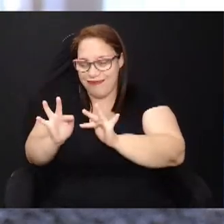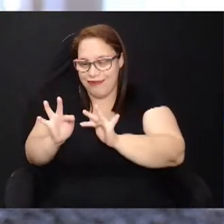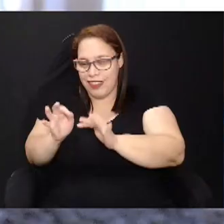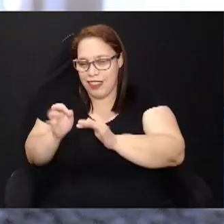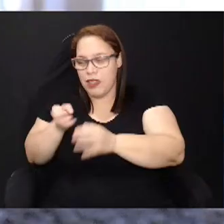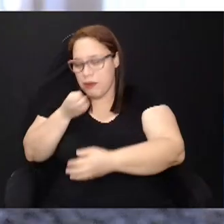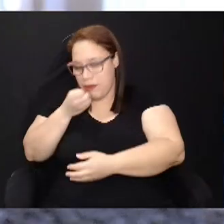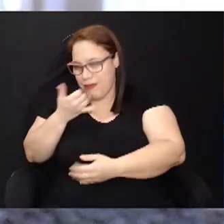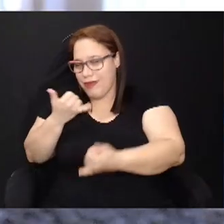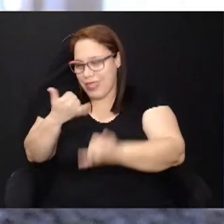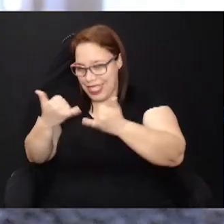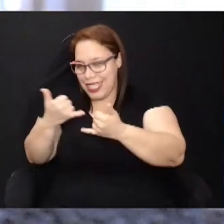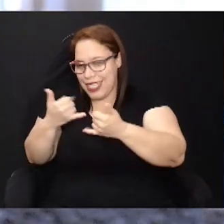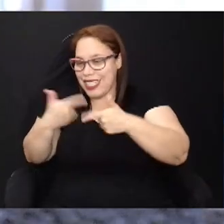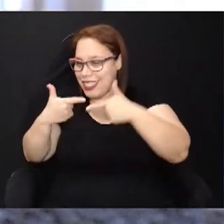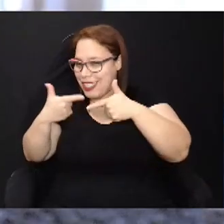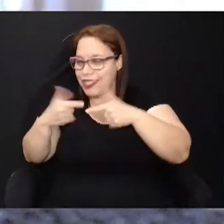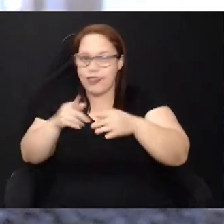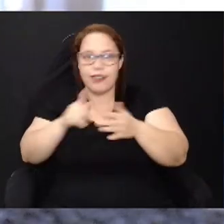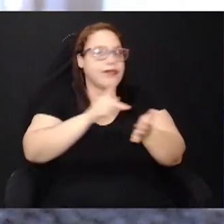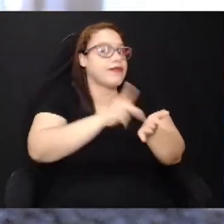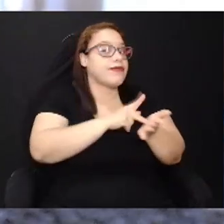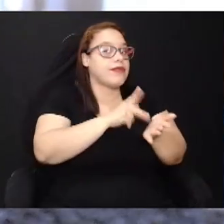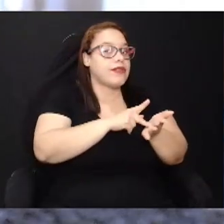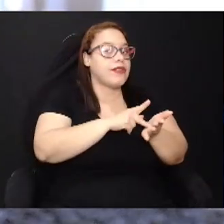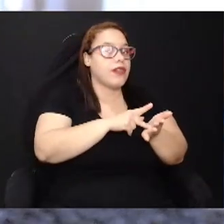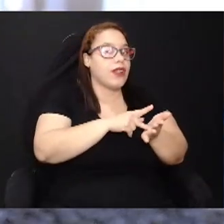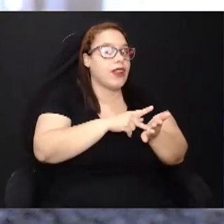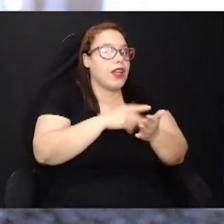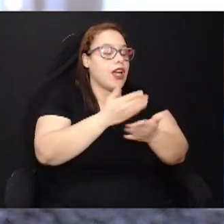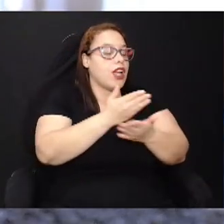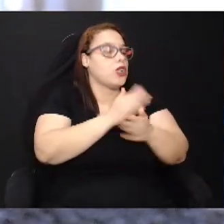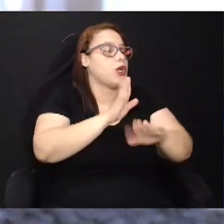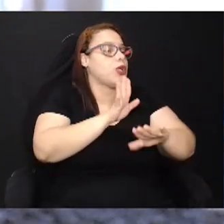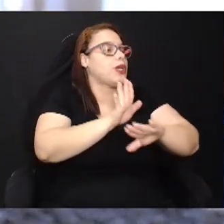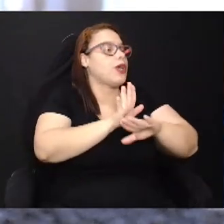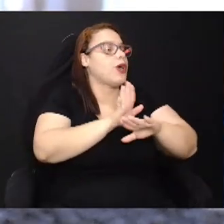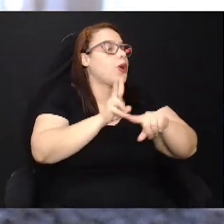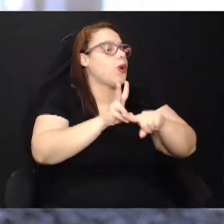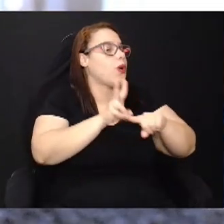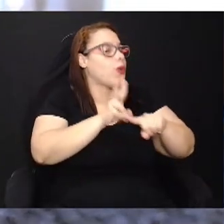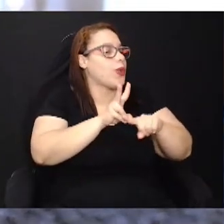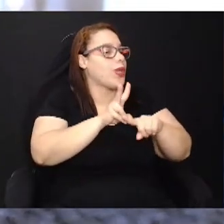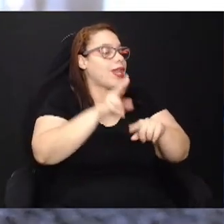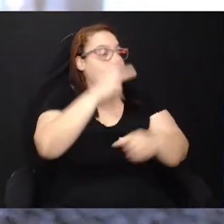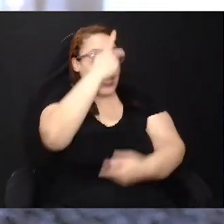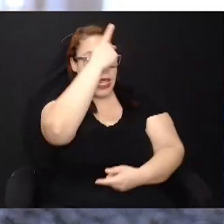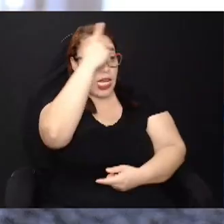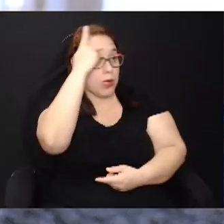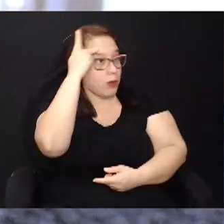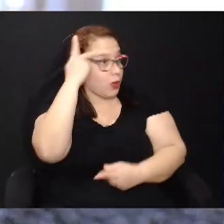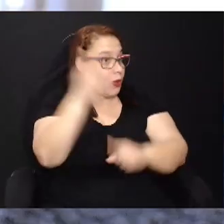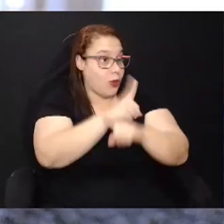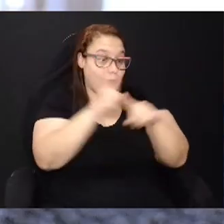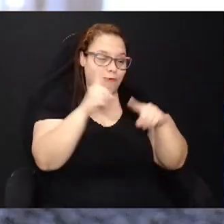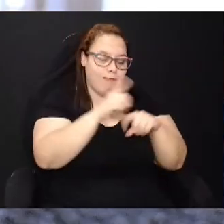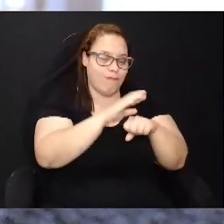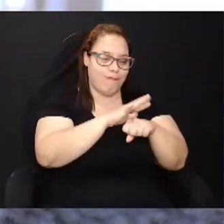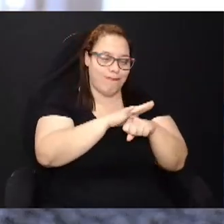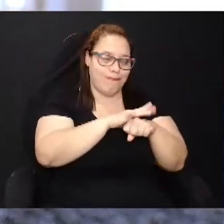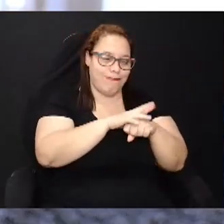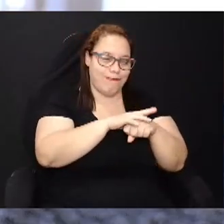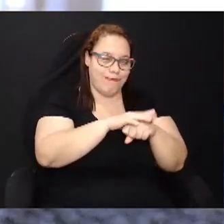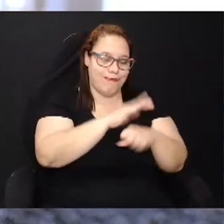isso? Na verdade, a gente precisa tratar das pessoas e não das doenças. E as pessoas não são só